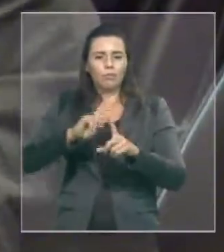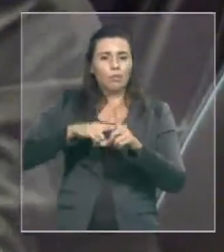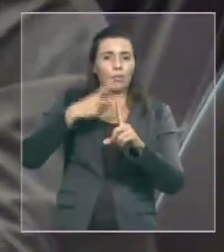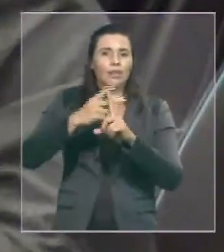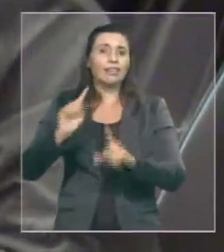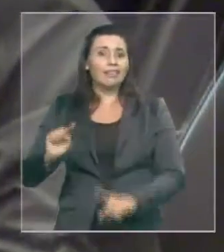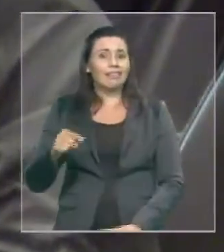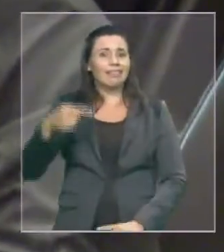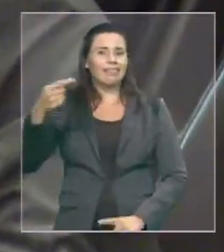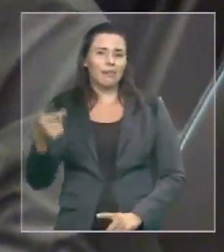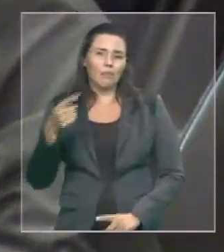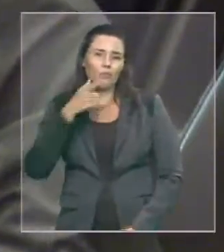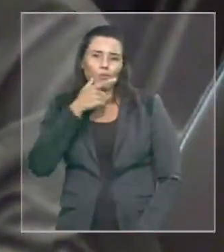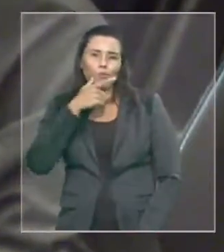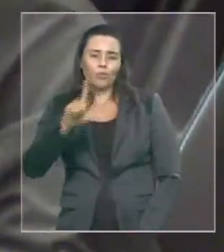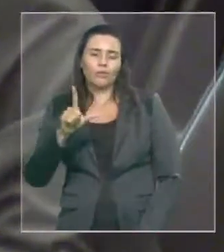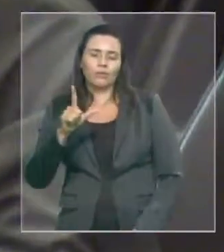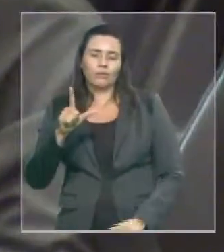às vésperas da eleição?